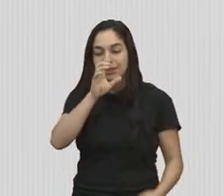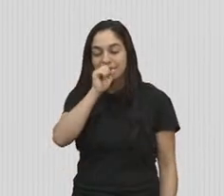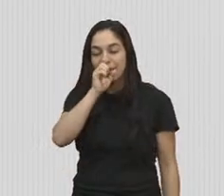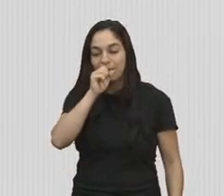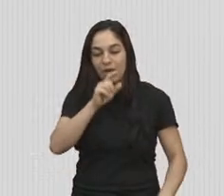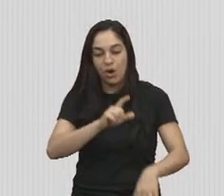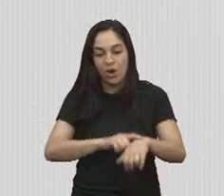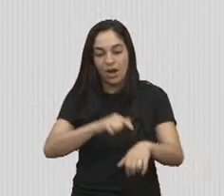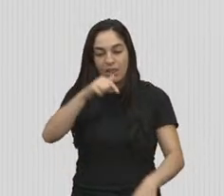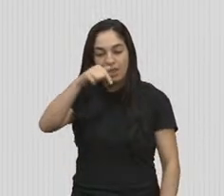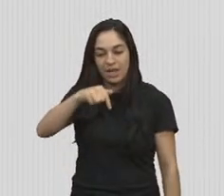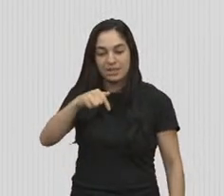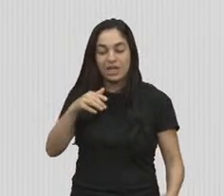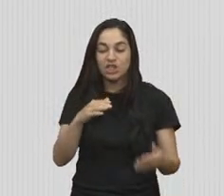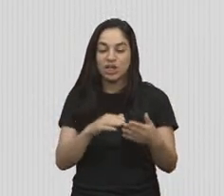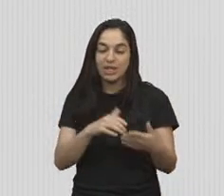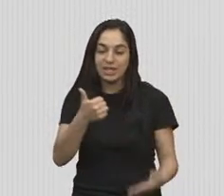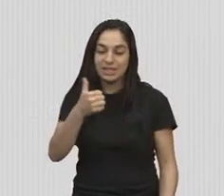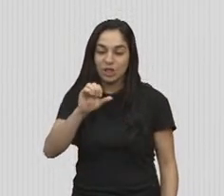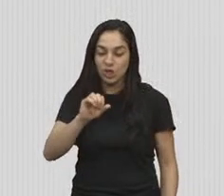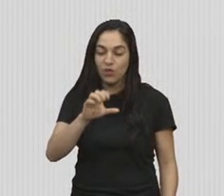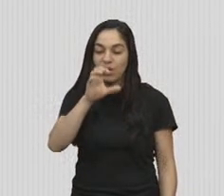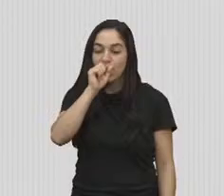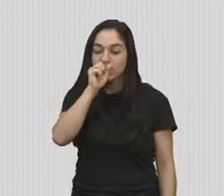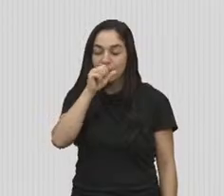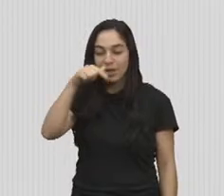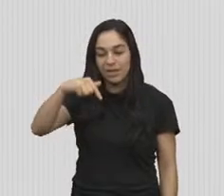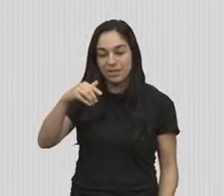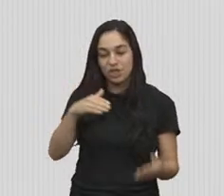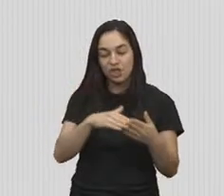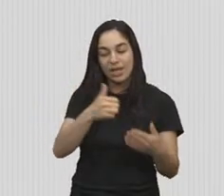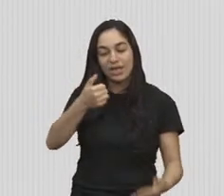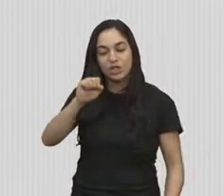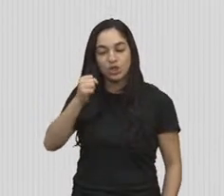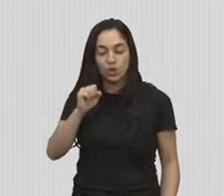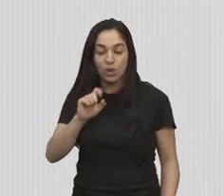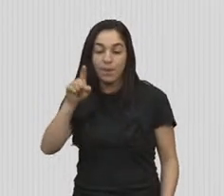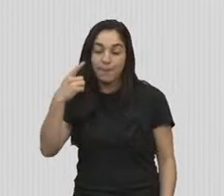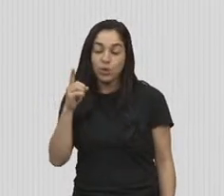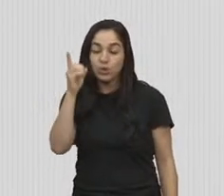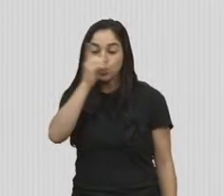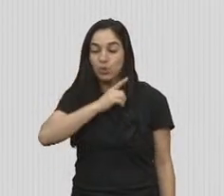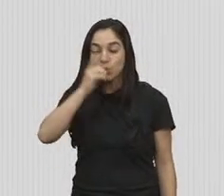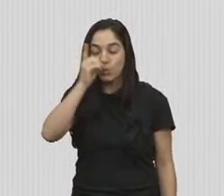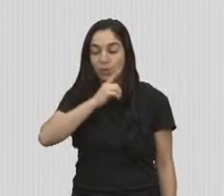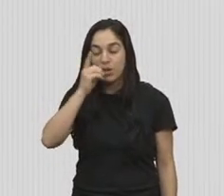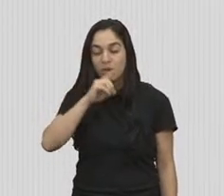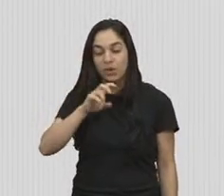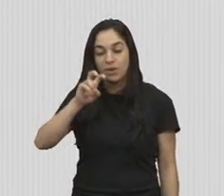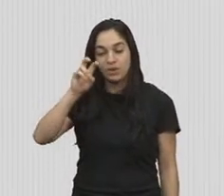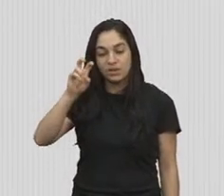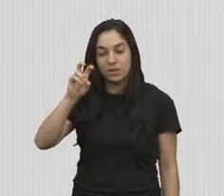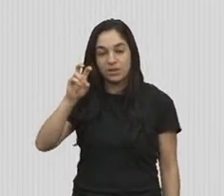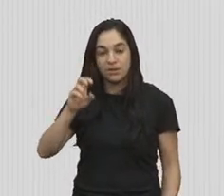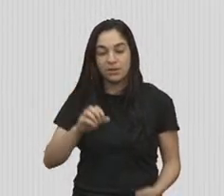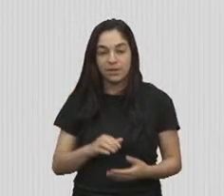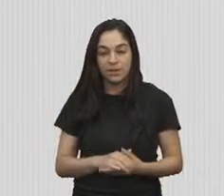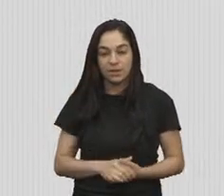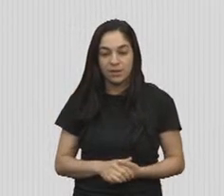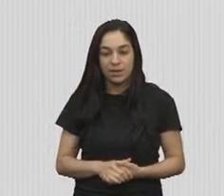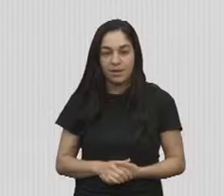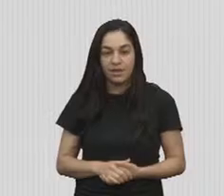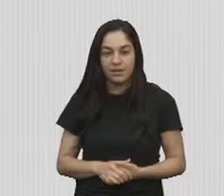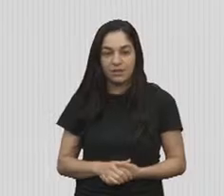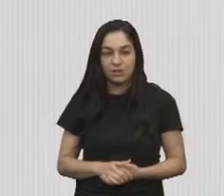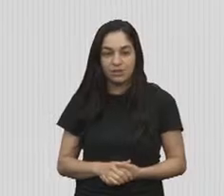o sábado das 7 às 18. Depois, aos domingos, são 5 leves que ficam abertos, das 8 às 15 horas, que é o do Jardim